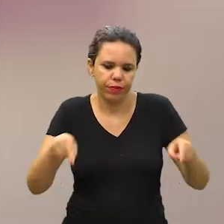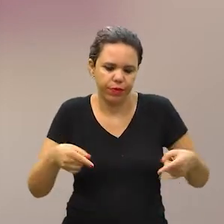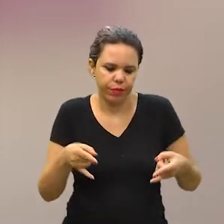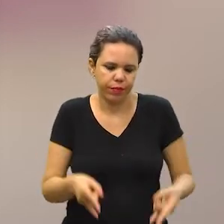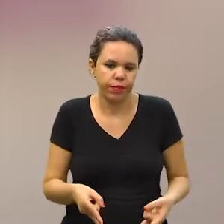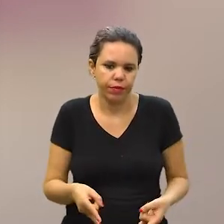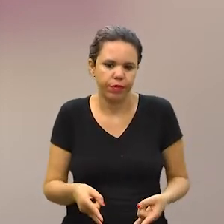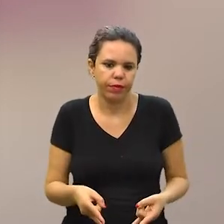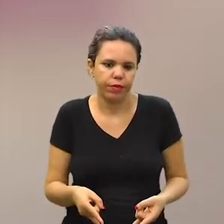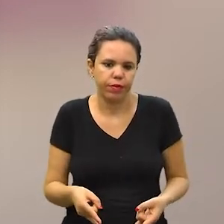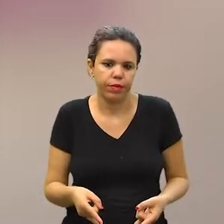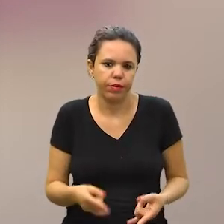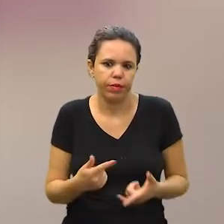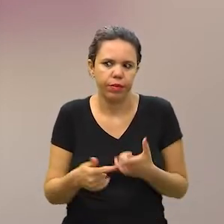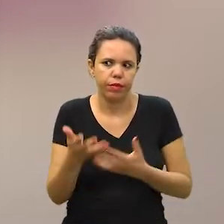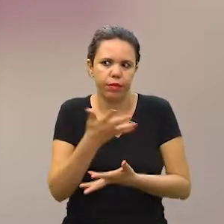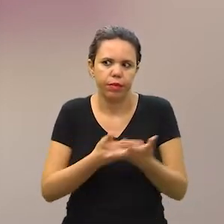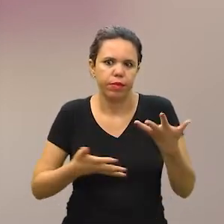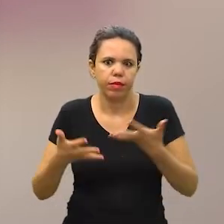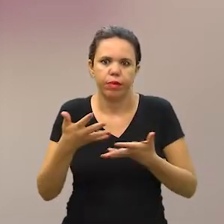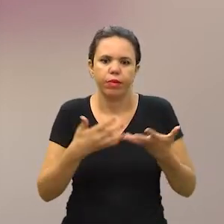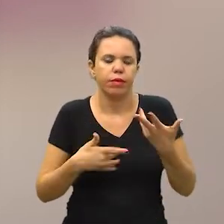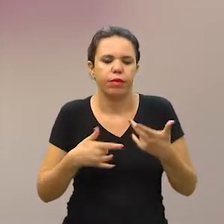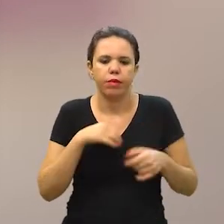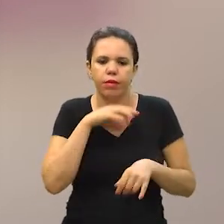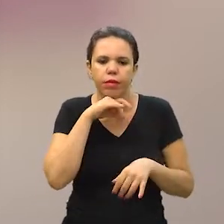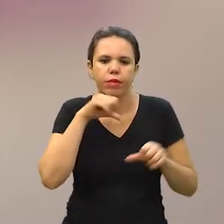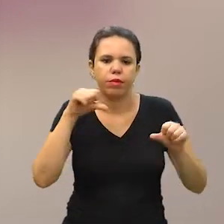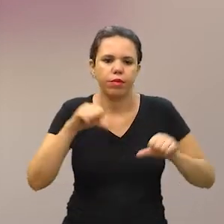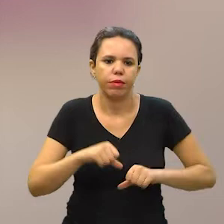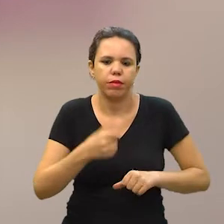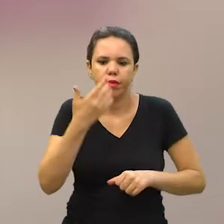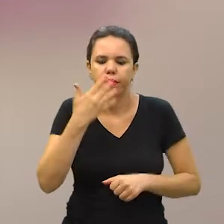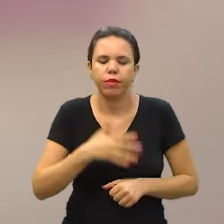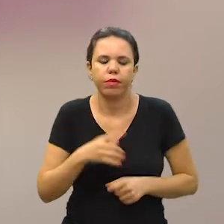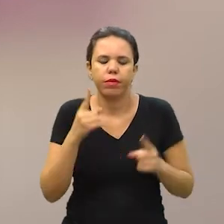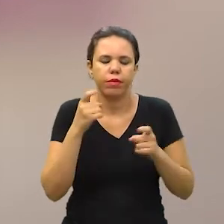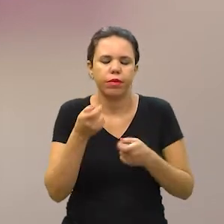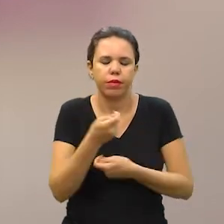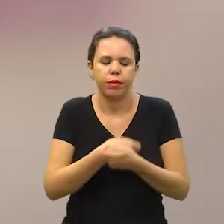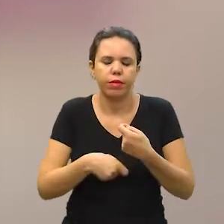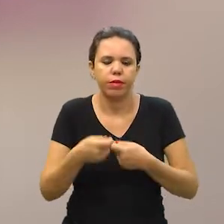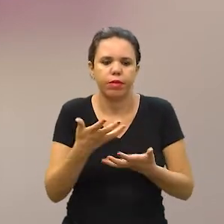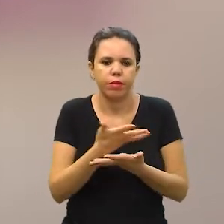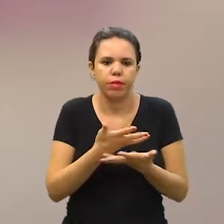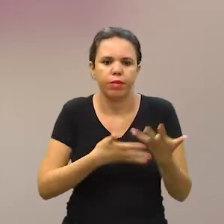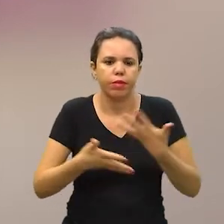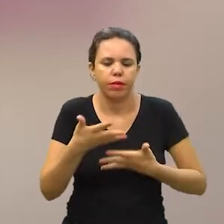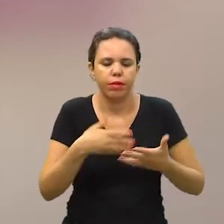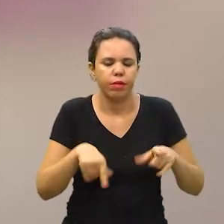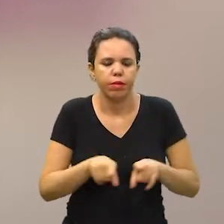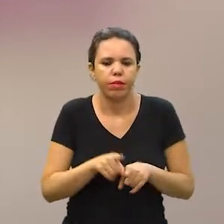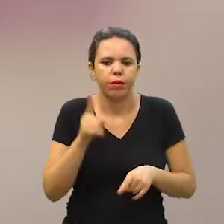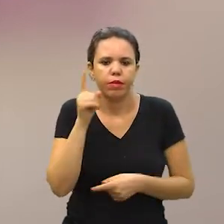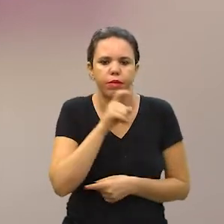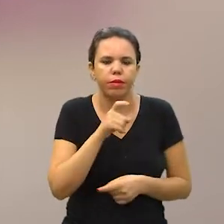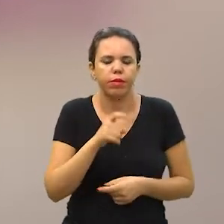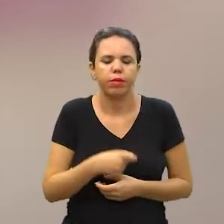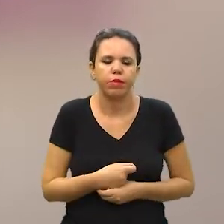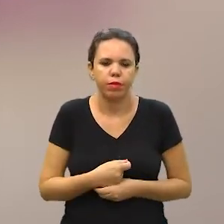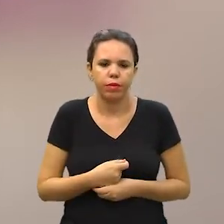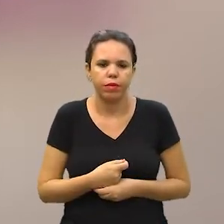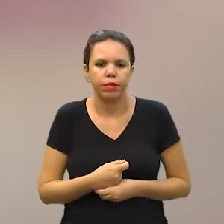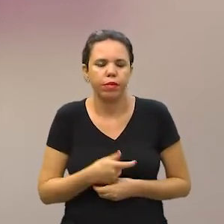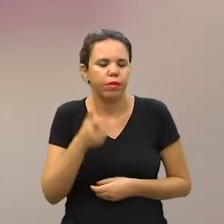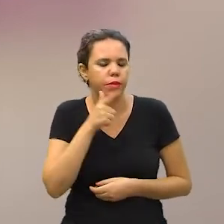quarto? Aí a mãe fala, é um furacão, é um terremoto, é uma revolução, porque é uma criança muito desorganizada. É uma criança que